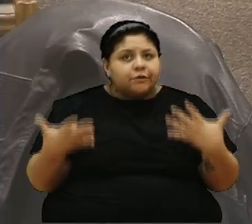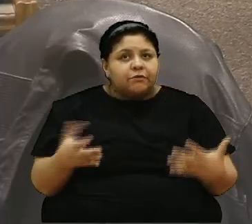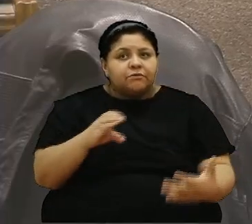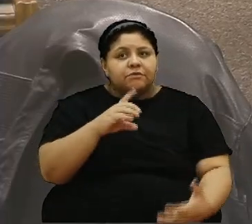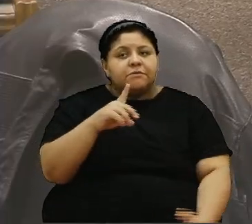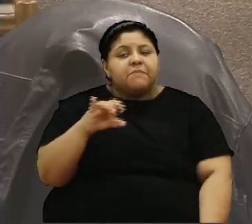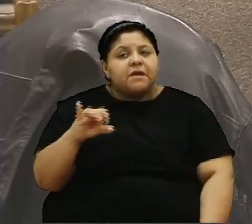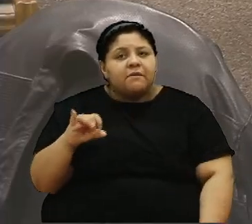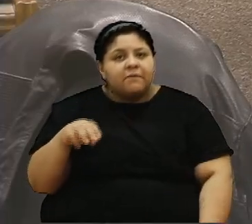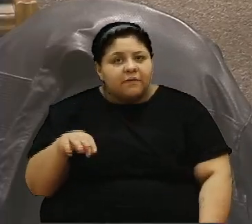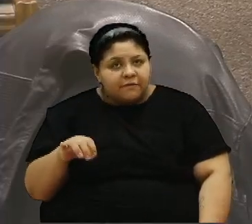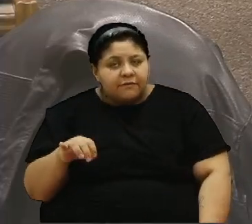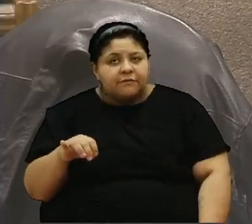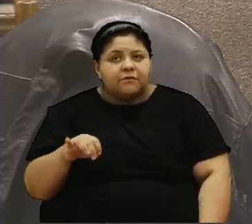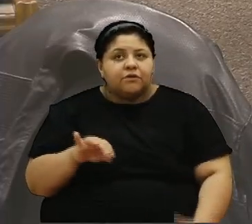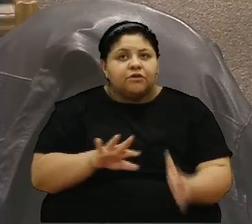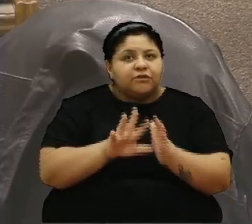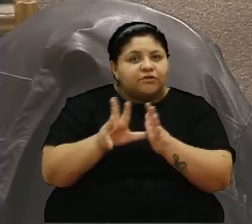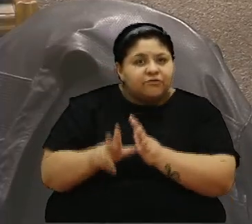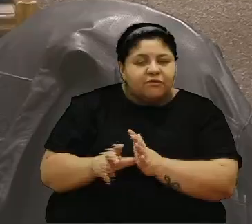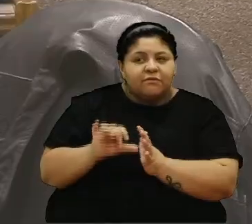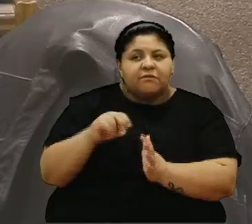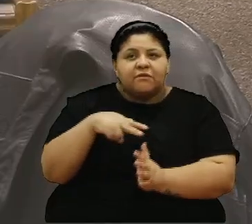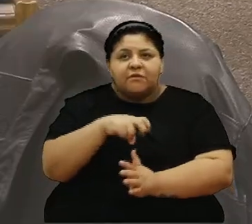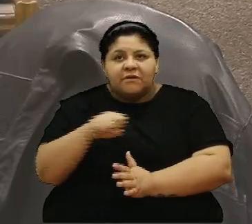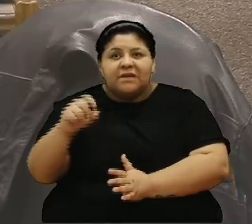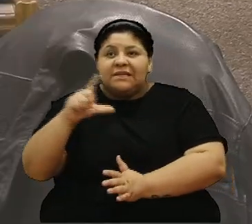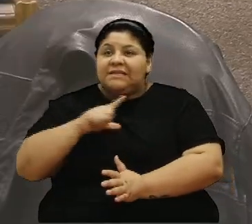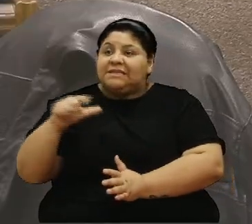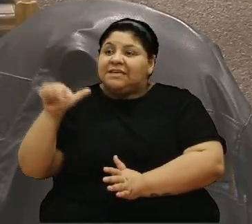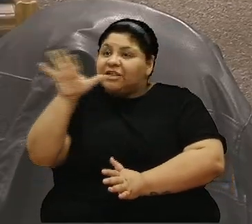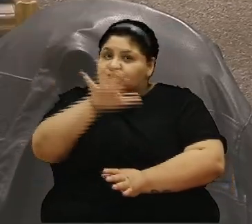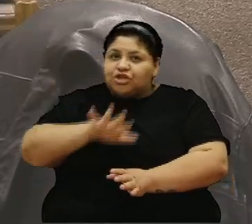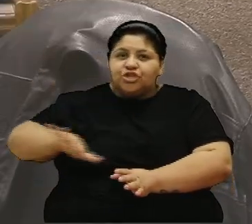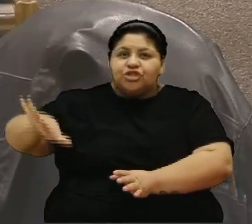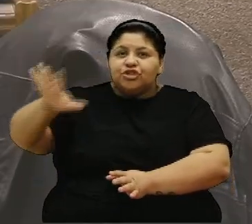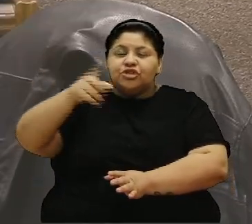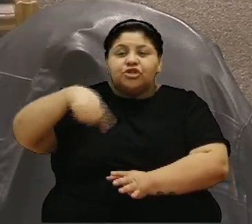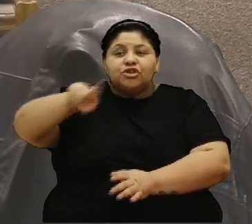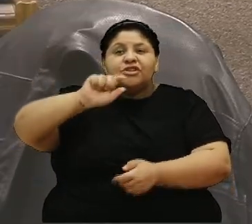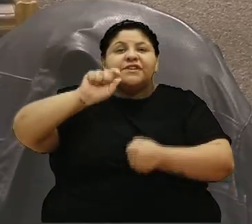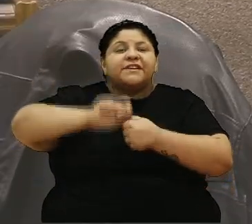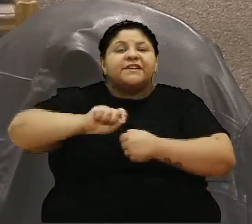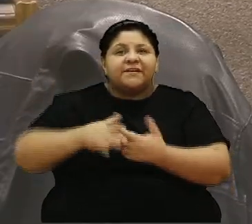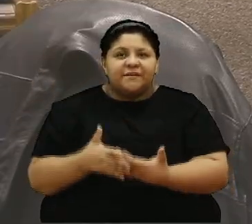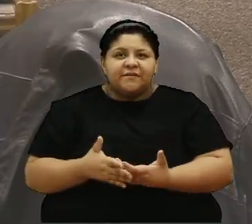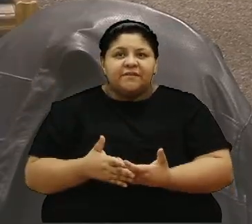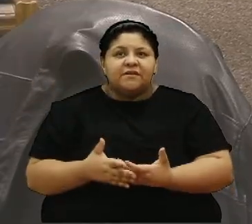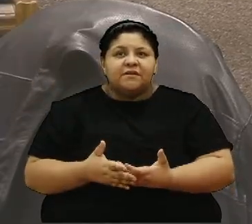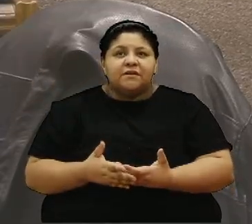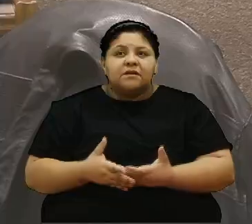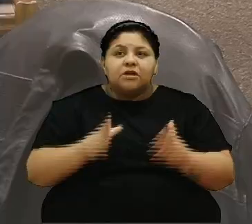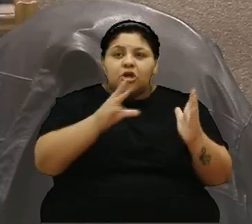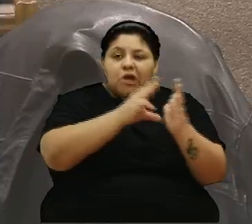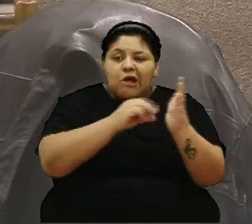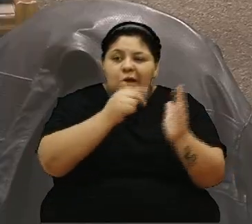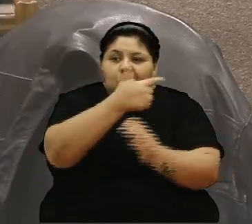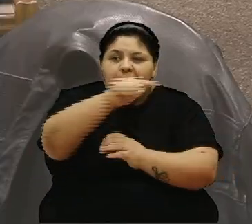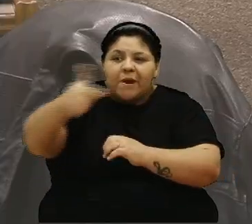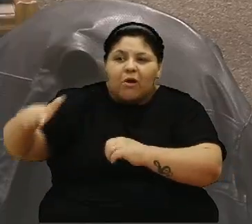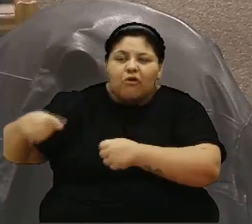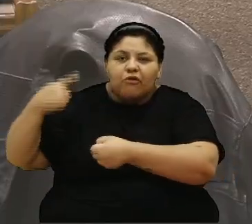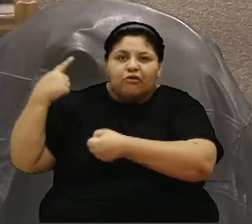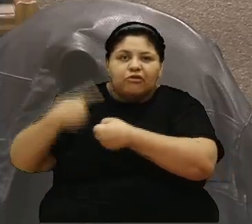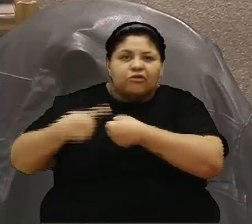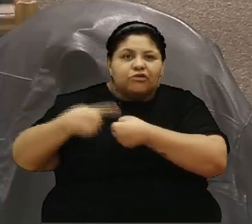CPMI, agora, do roubo do INSS, ela tem que ser unânime. E o que a gente está fazendo aqui, que sirva de exemplo para outros municípios,